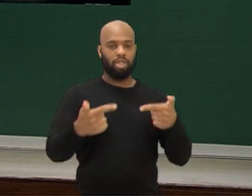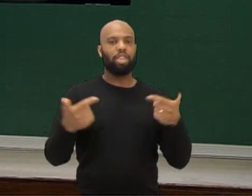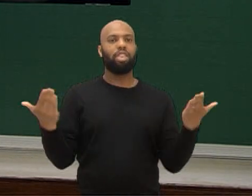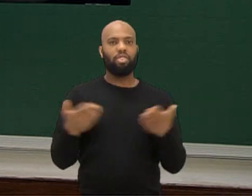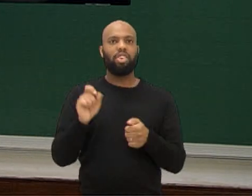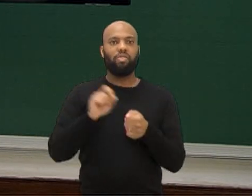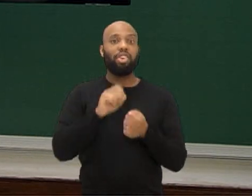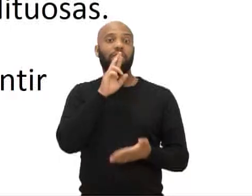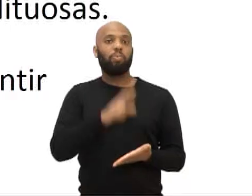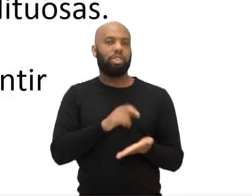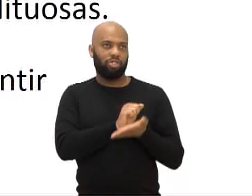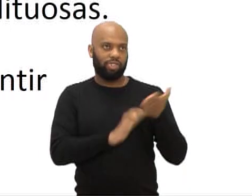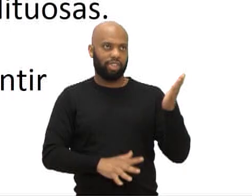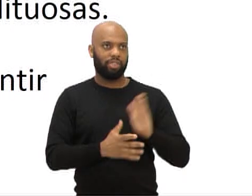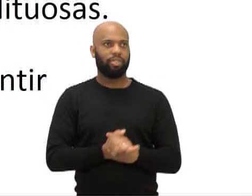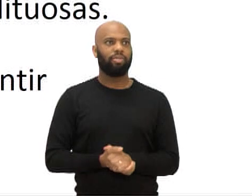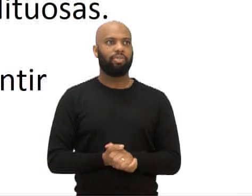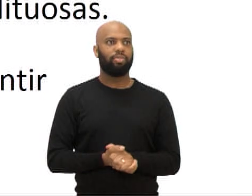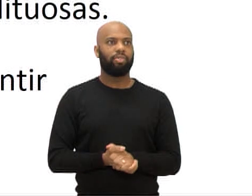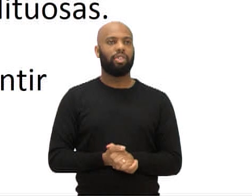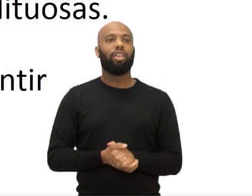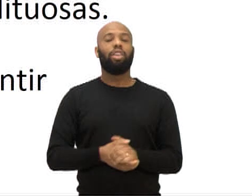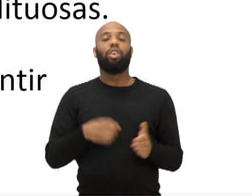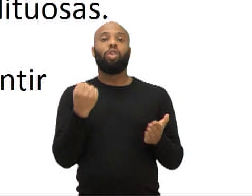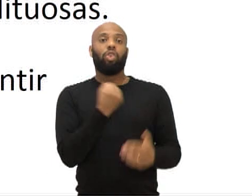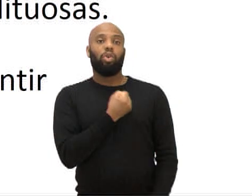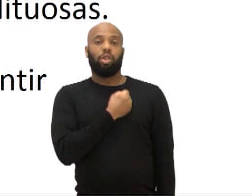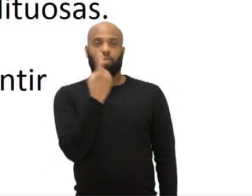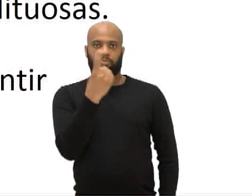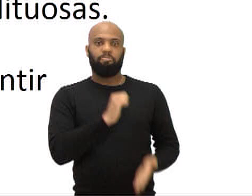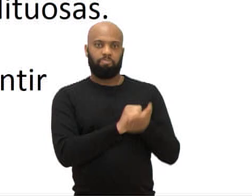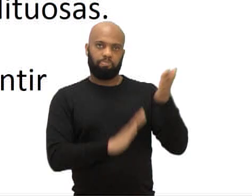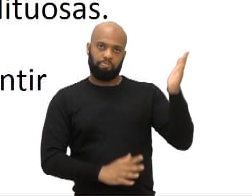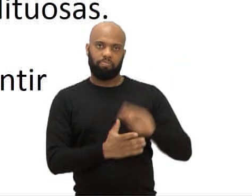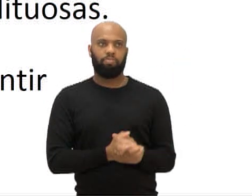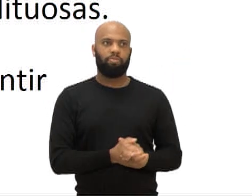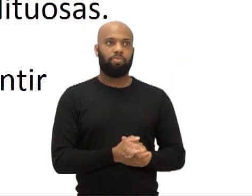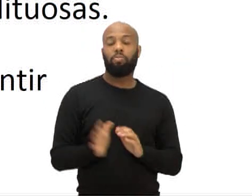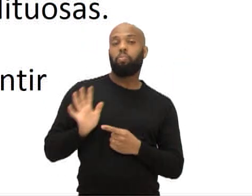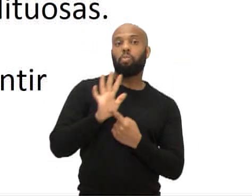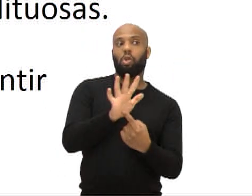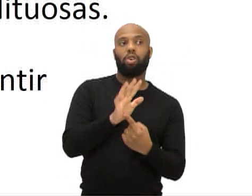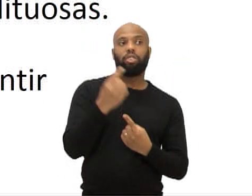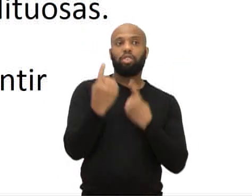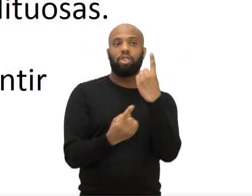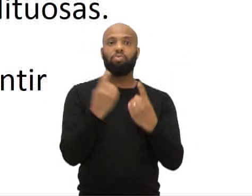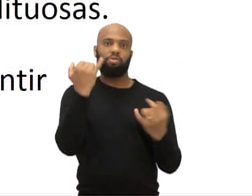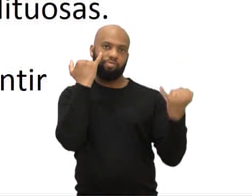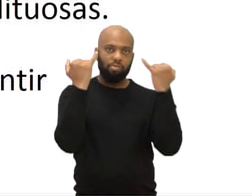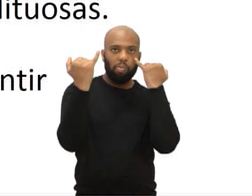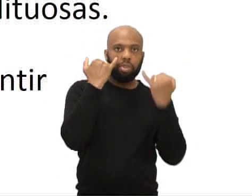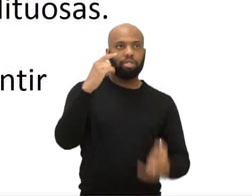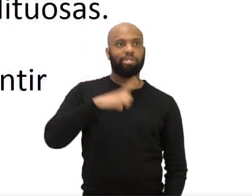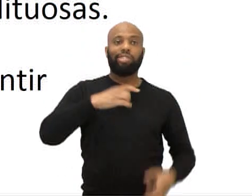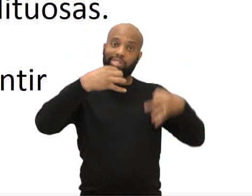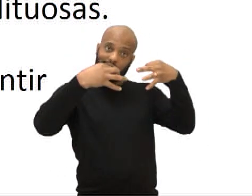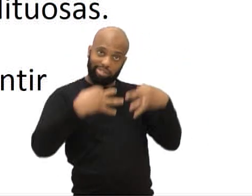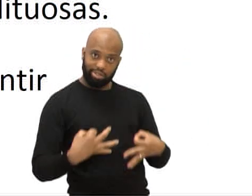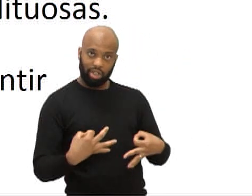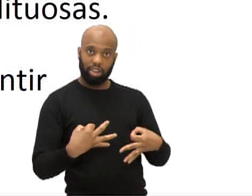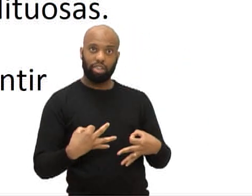nossas atividades? A atividade número 1. Indique as informações